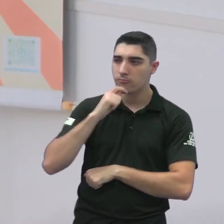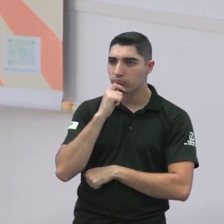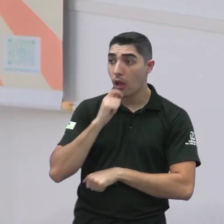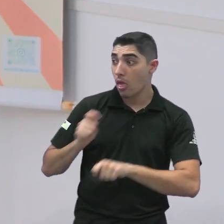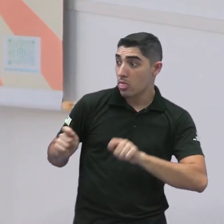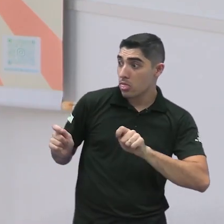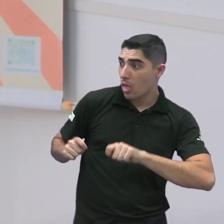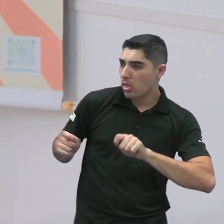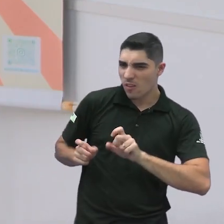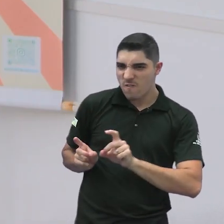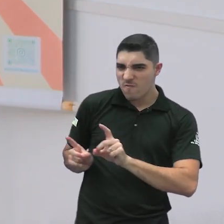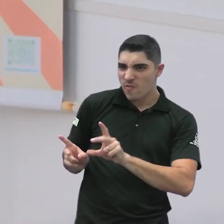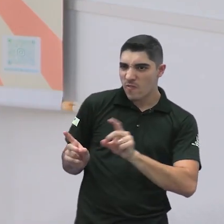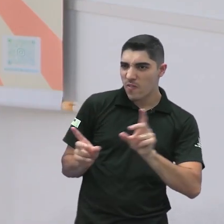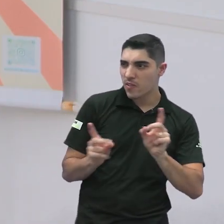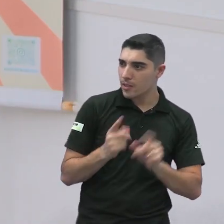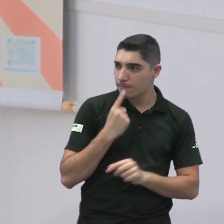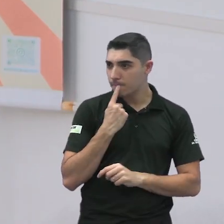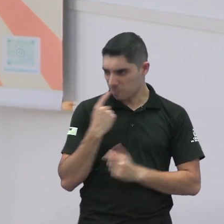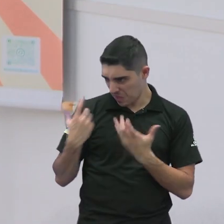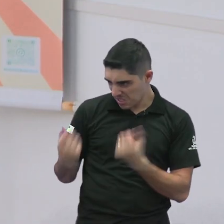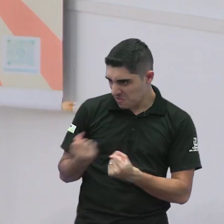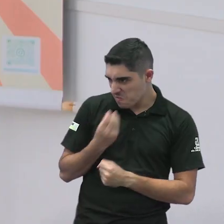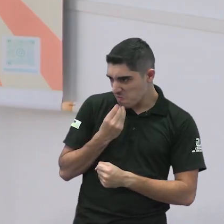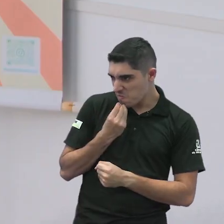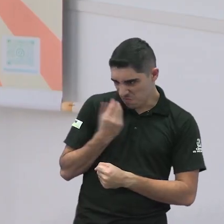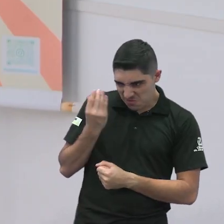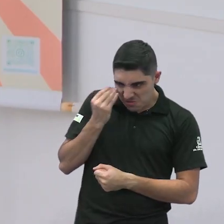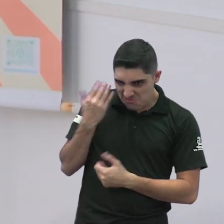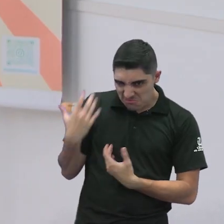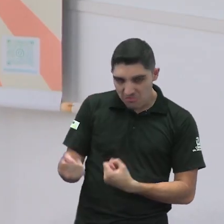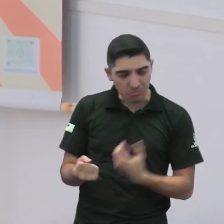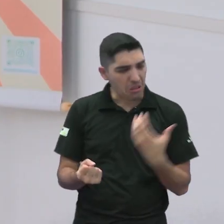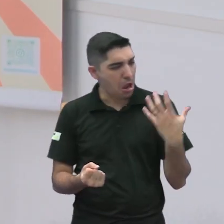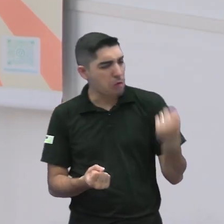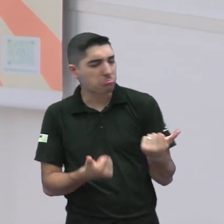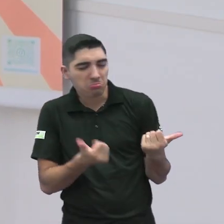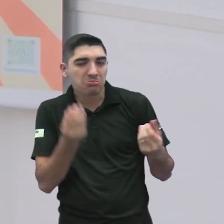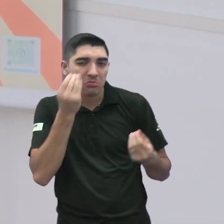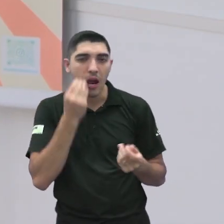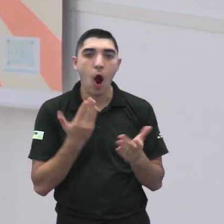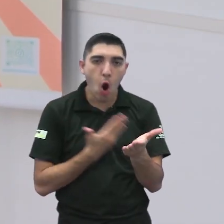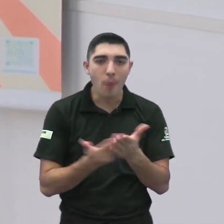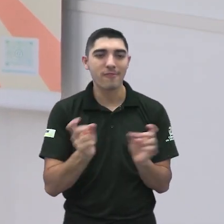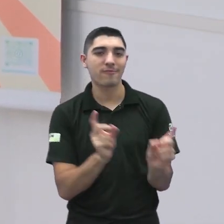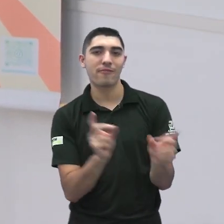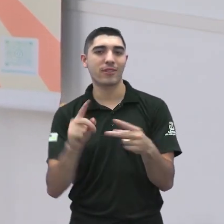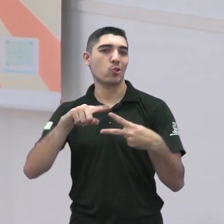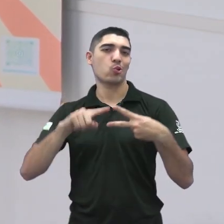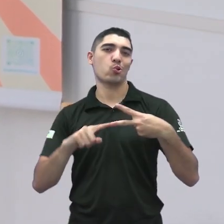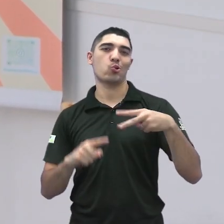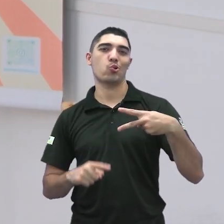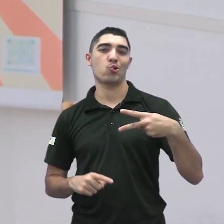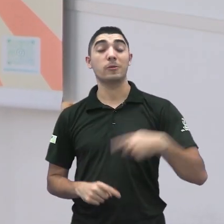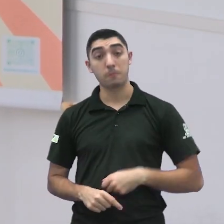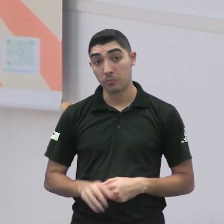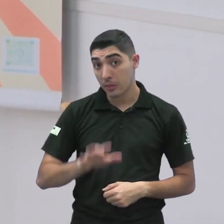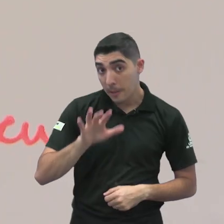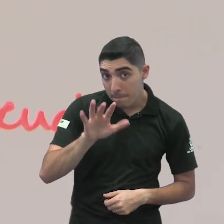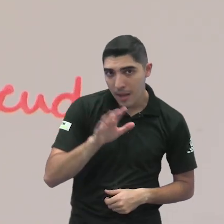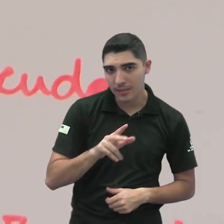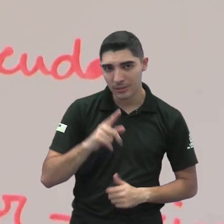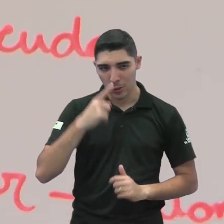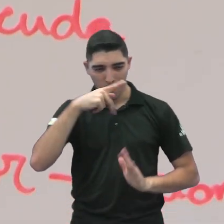mercado, vimos que a gente podia ter essa oportunidade, então a gente acabou incluindo nos nossos produtos